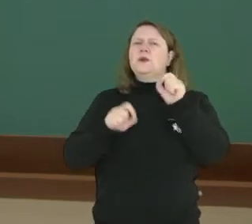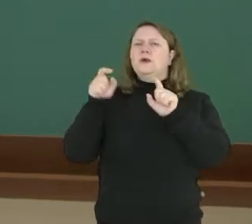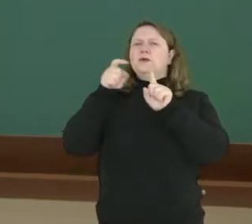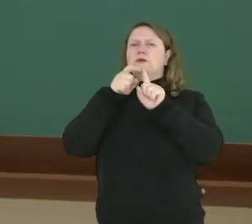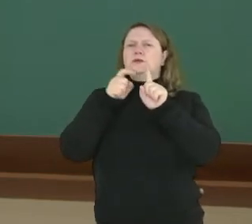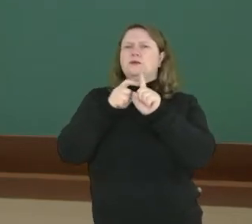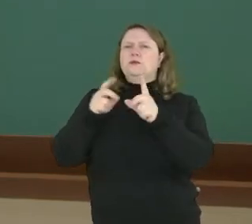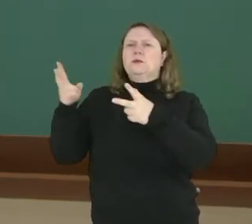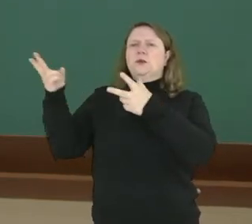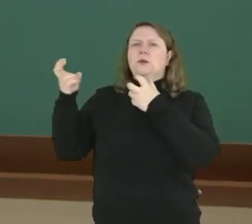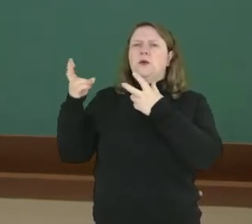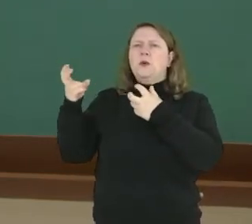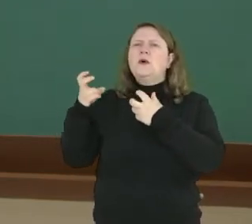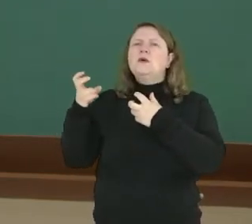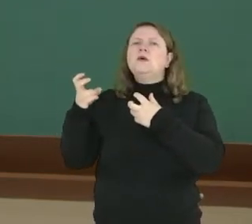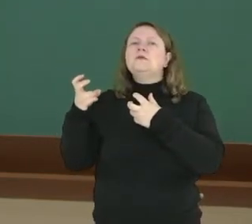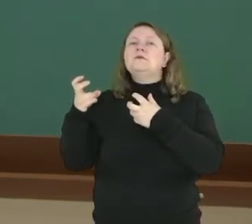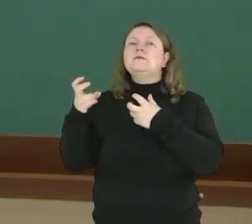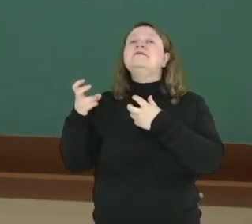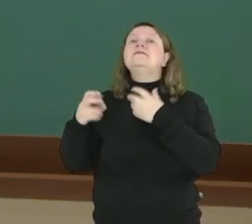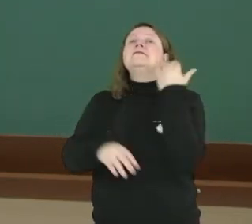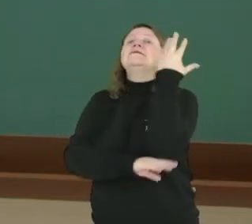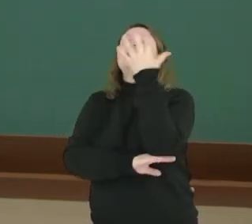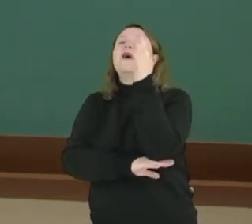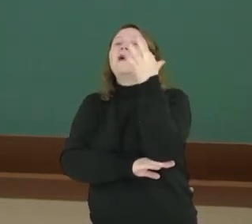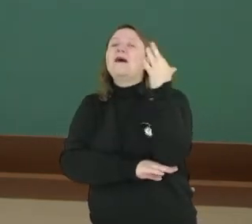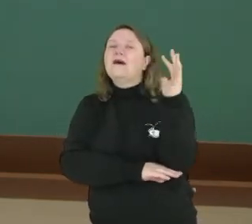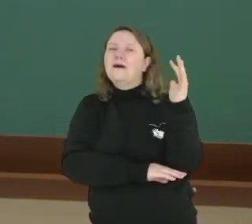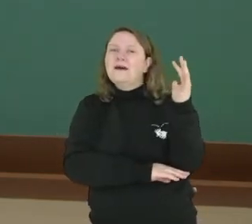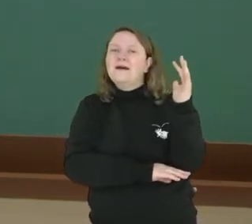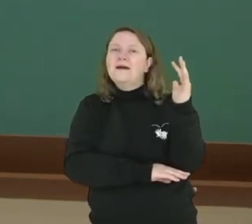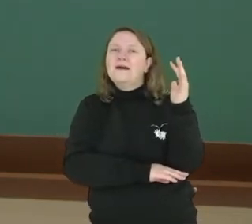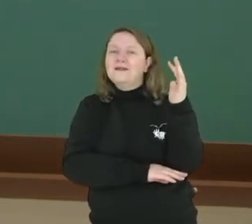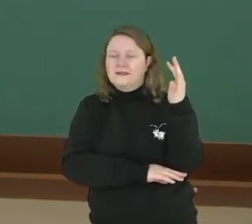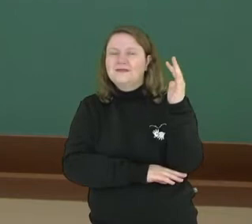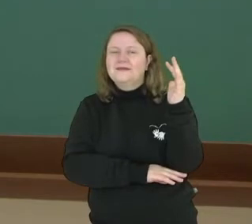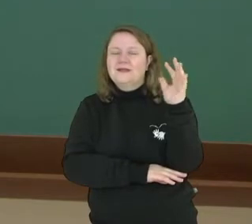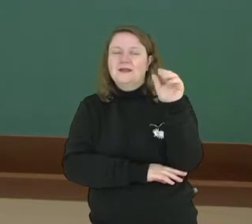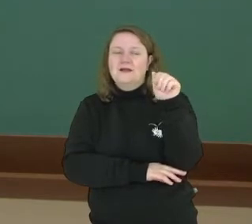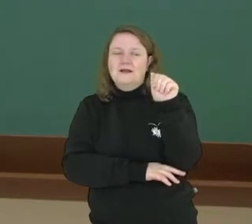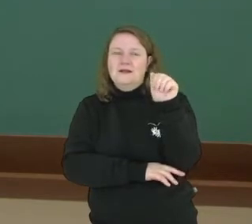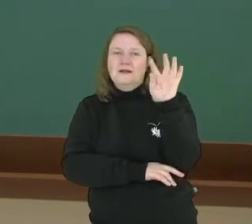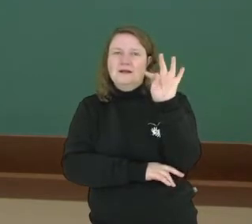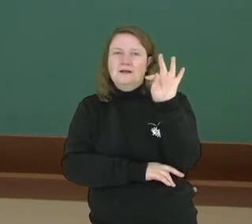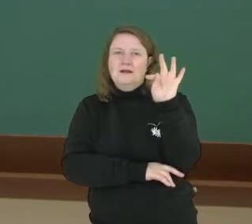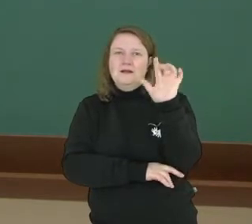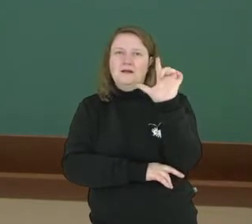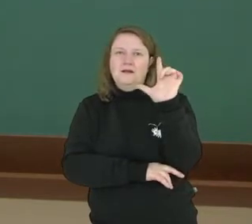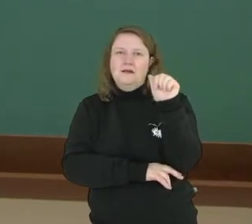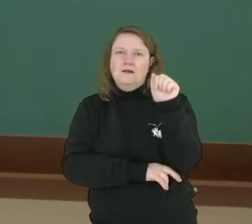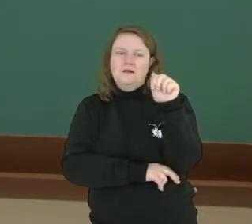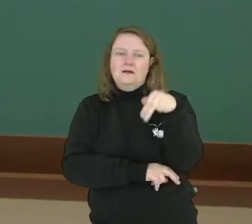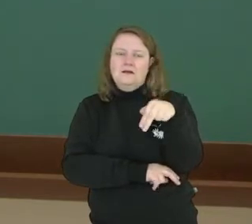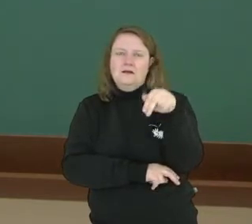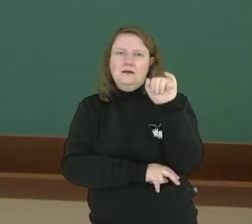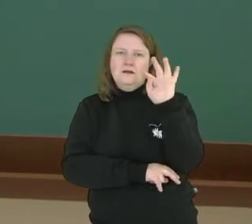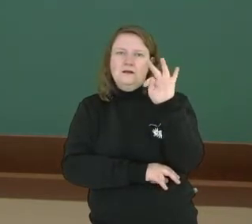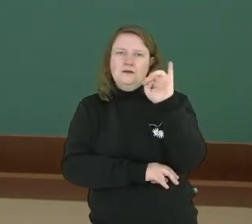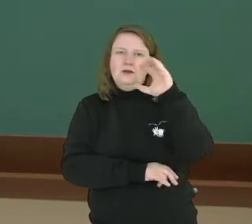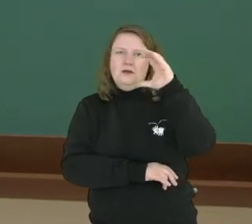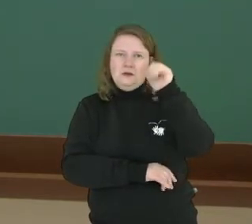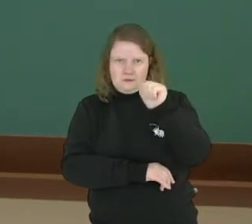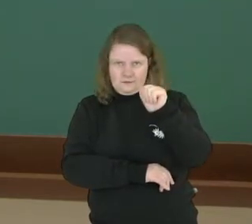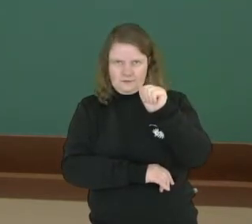original desta área? A Mata Atlântica, a Floresta Atlântica, que de modo geral ali teve um